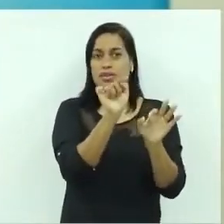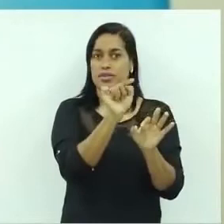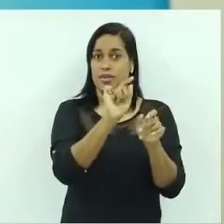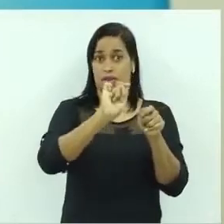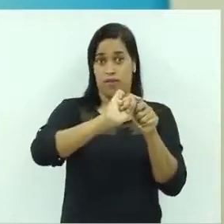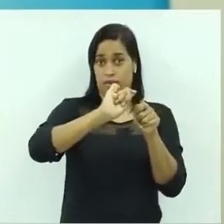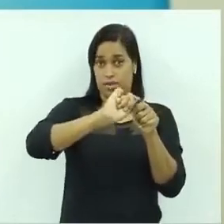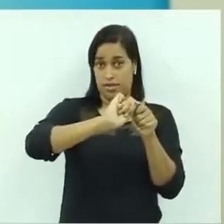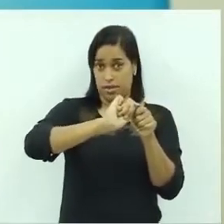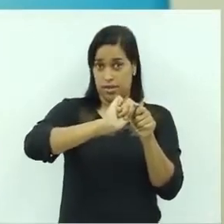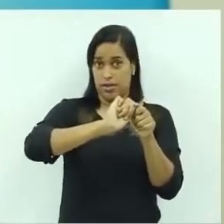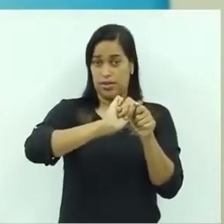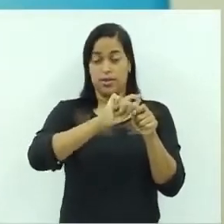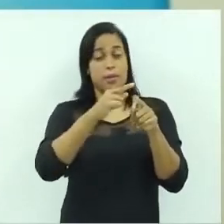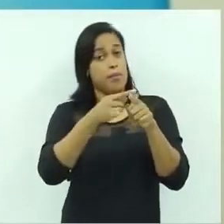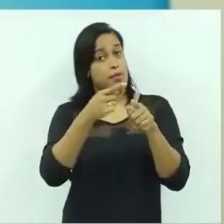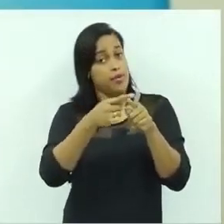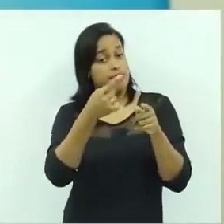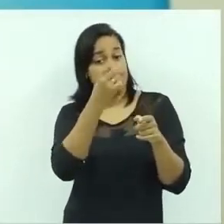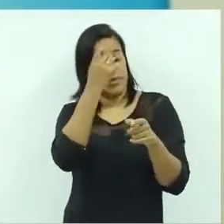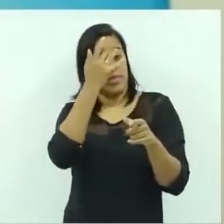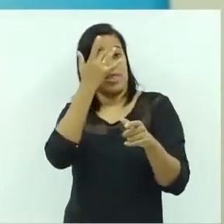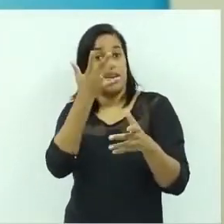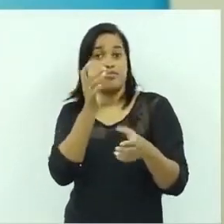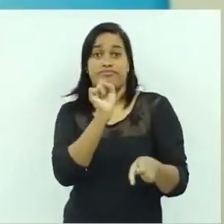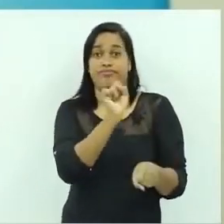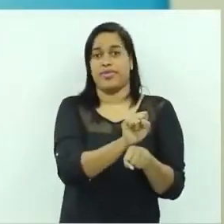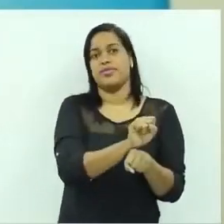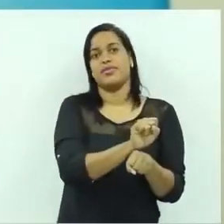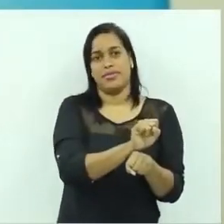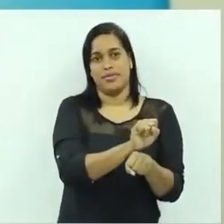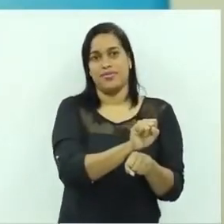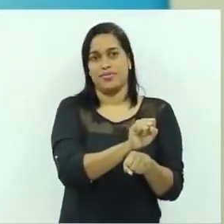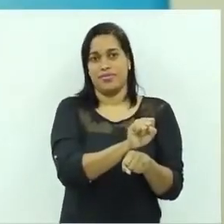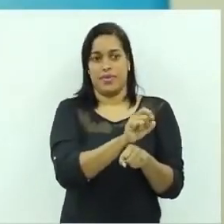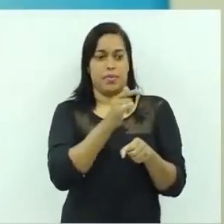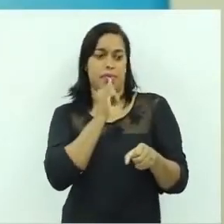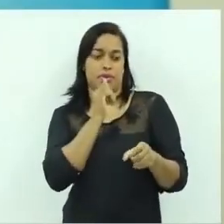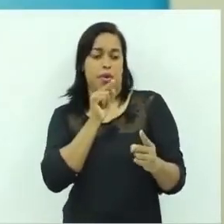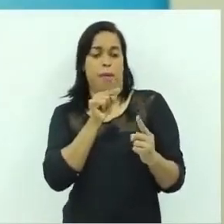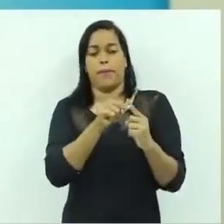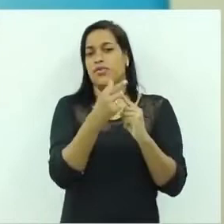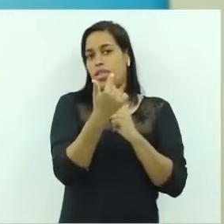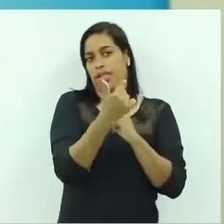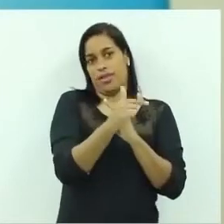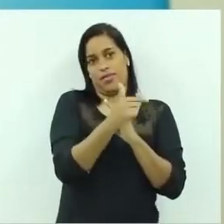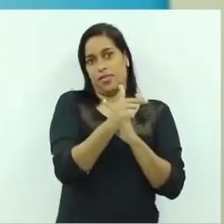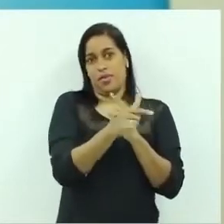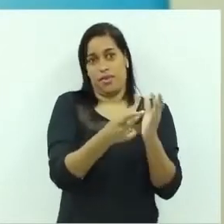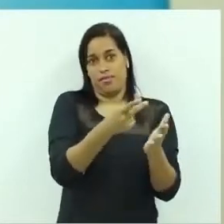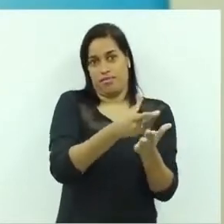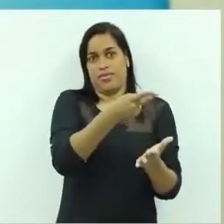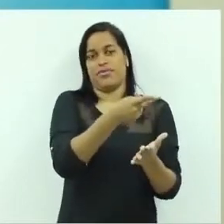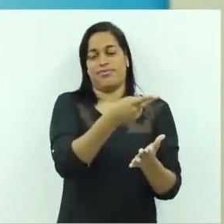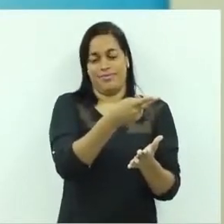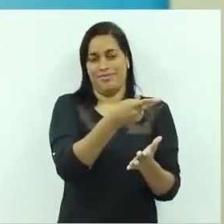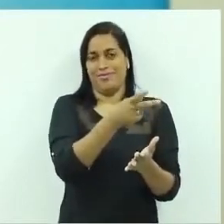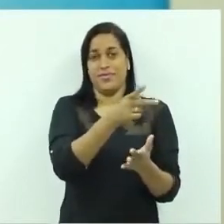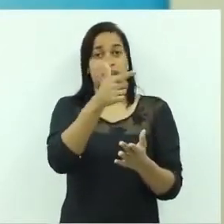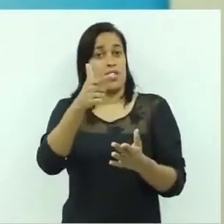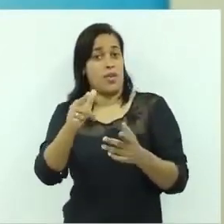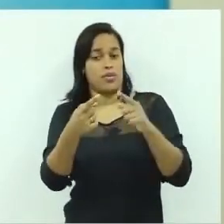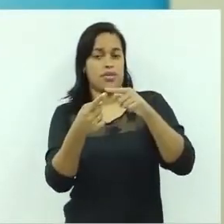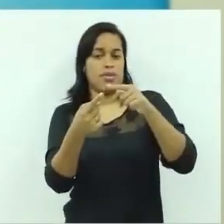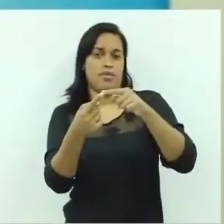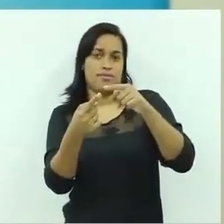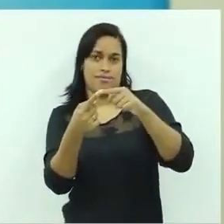como consequência disso, as ideias não andam, elas não chegam a um ponto que se deseja, que é de ser realizado. E o outro que,